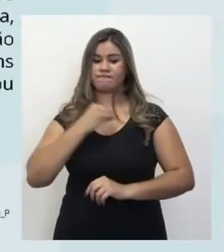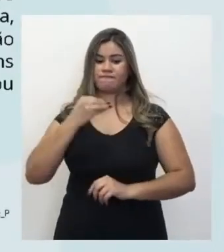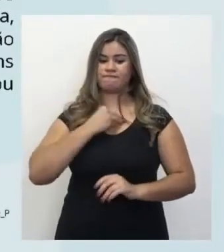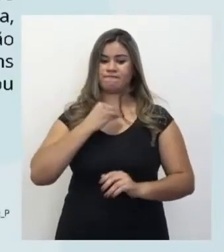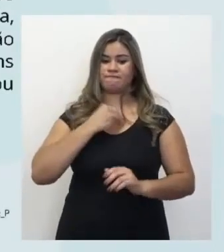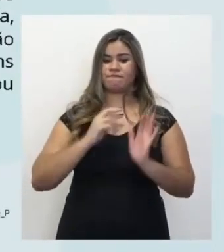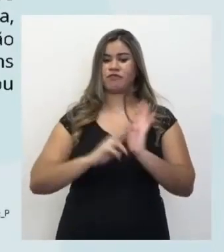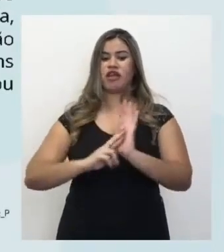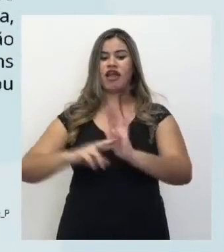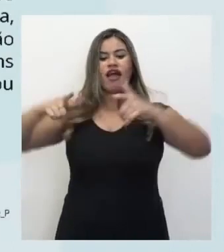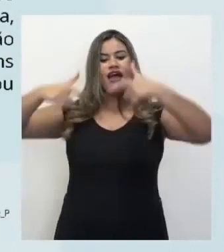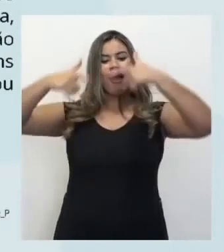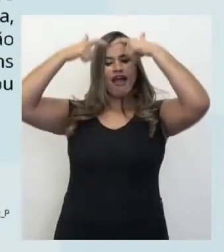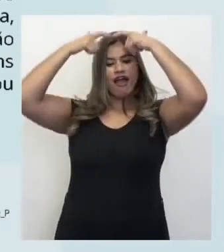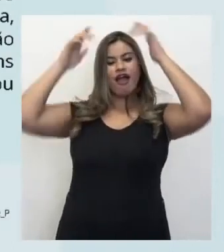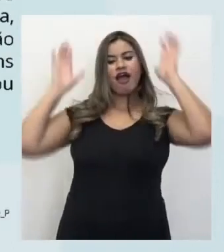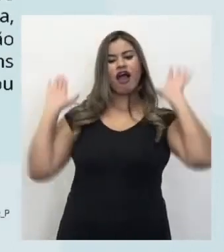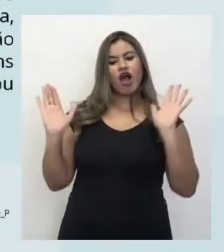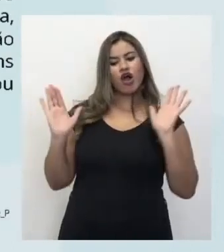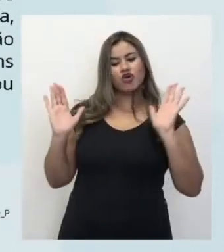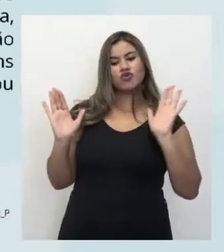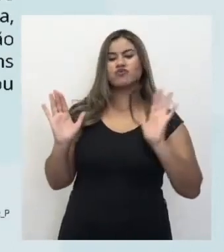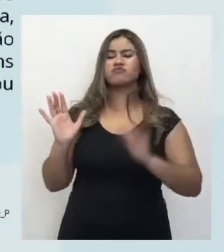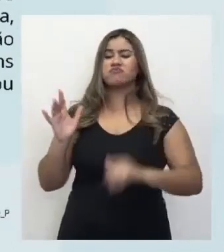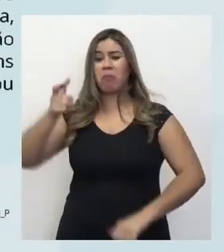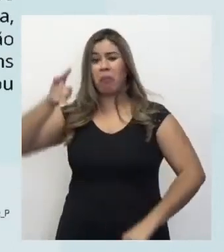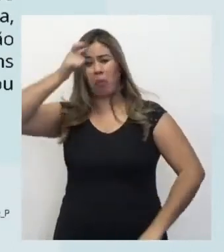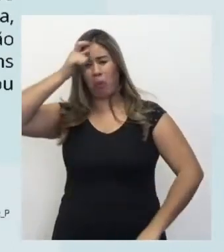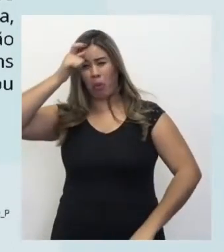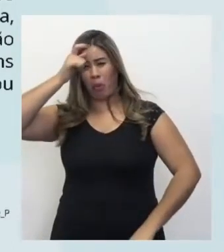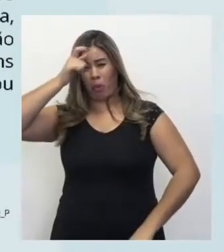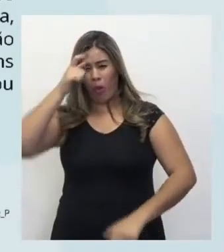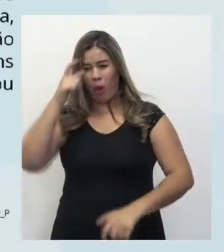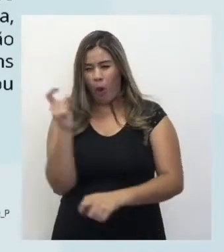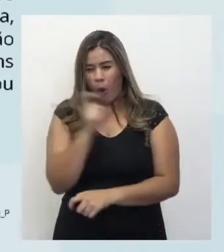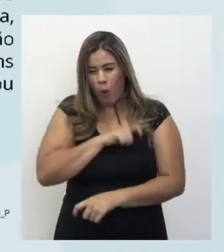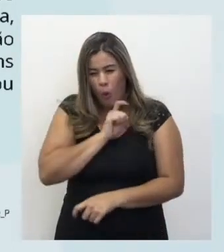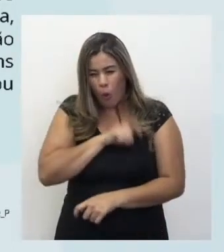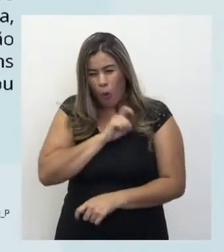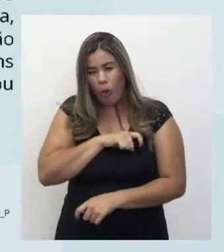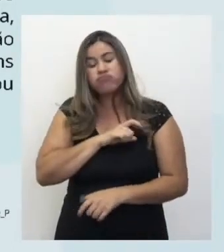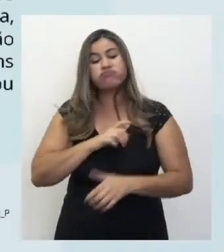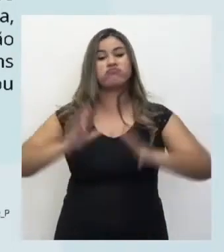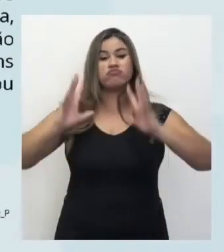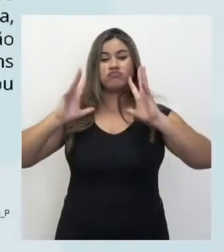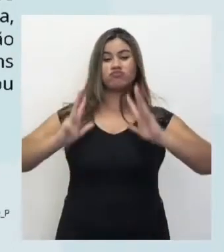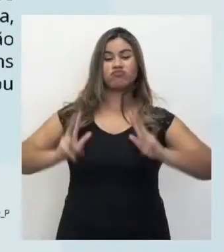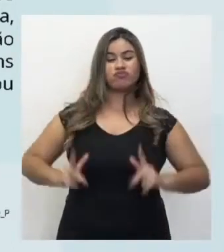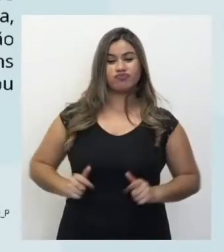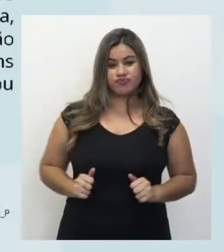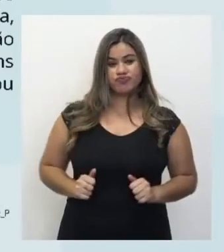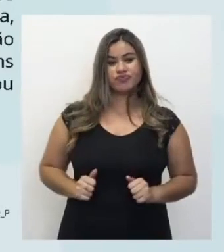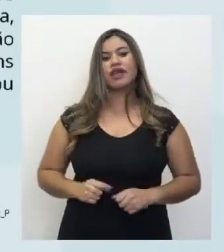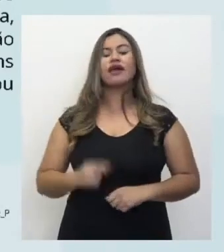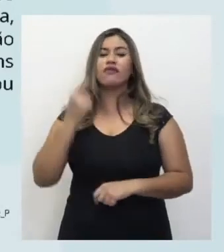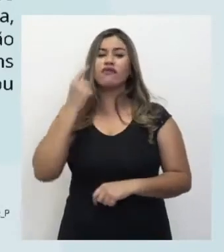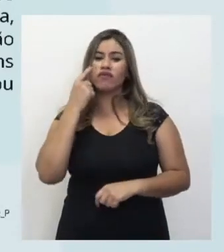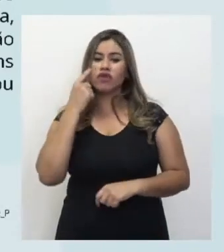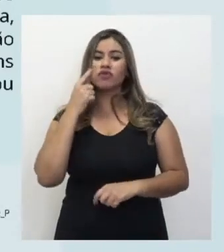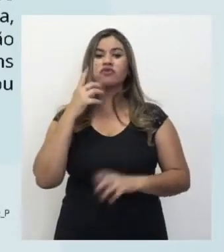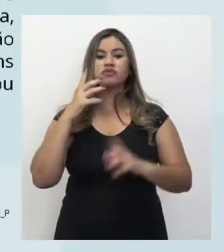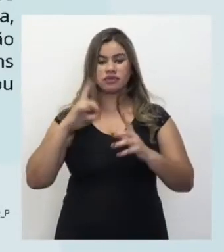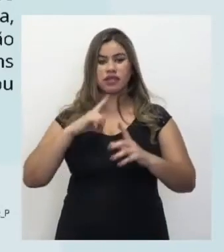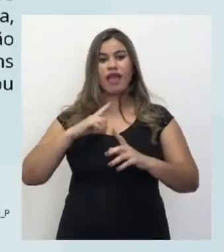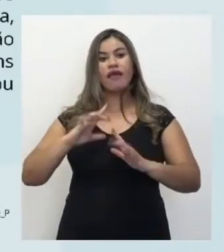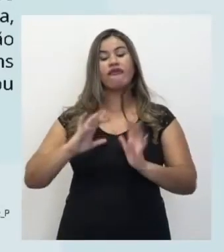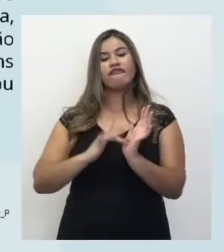ou representam anjos, demônios e santos. O Gil Vicente compunha autos e farsas. O que nós lemos foi uma farsa. Próxima tela,